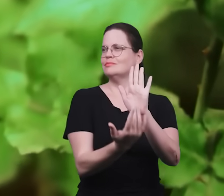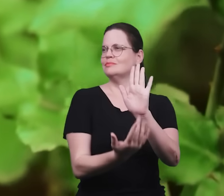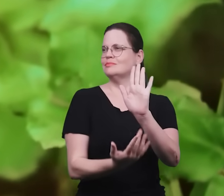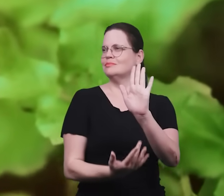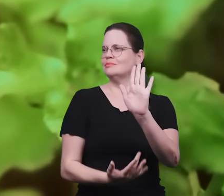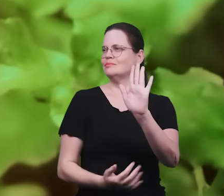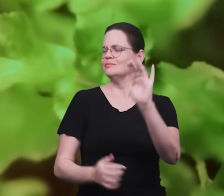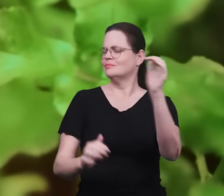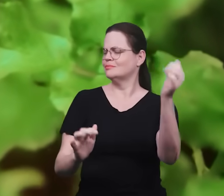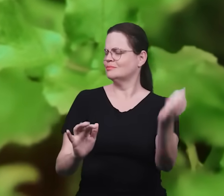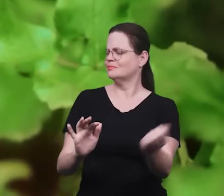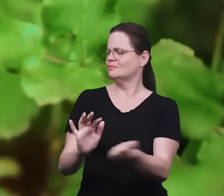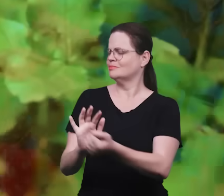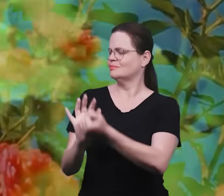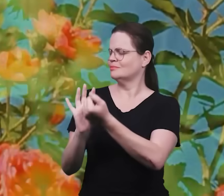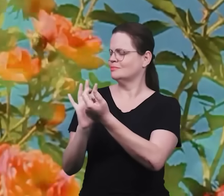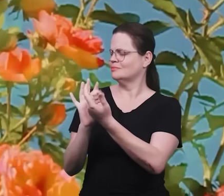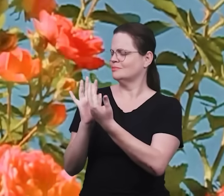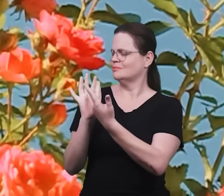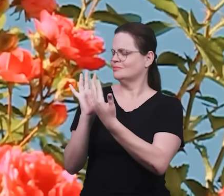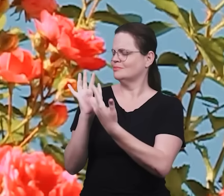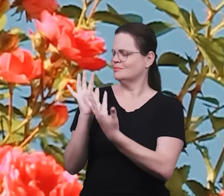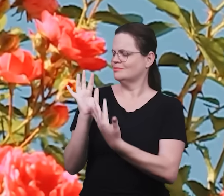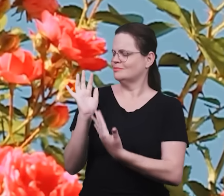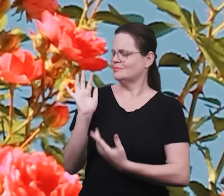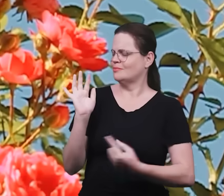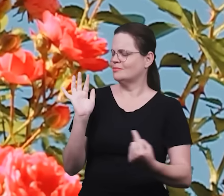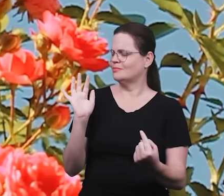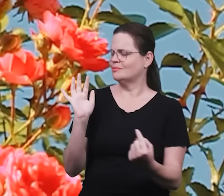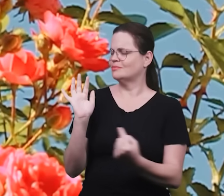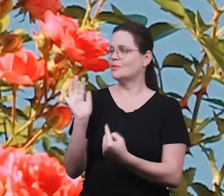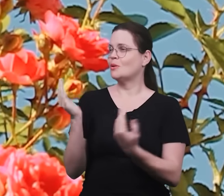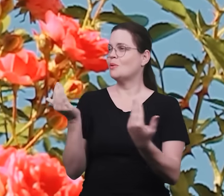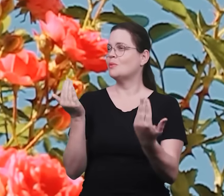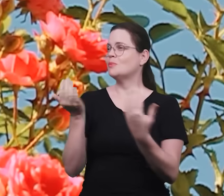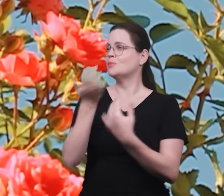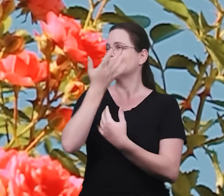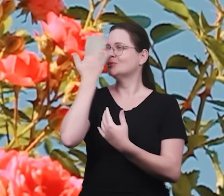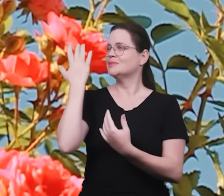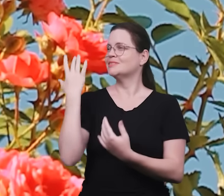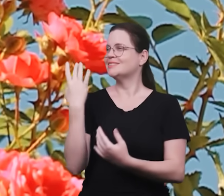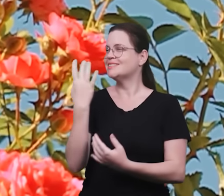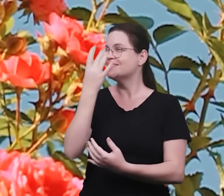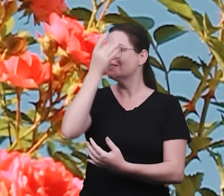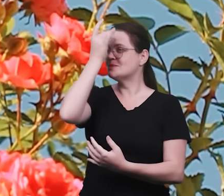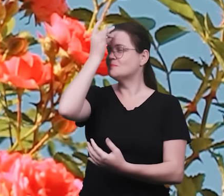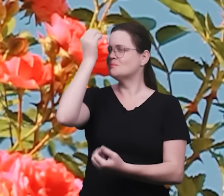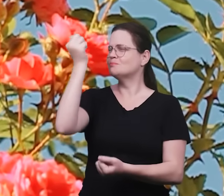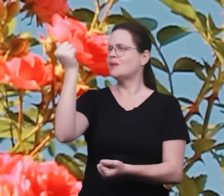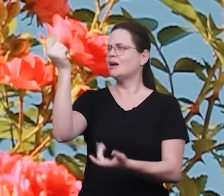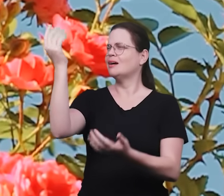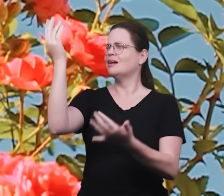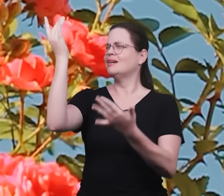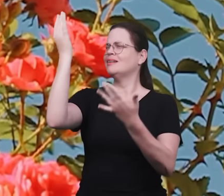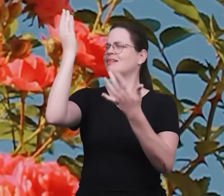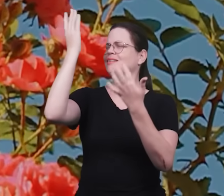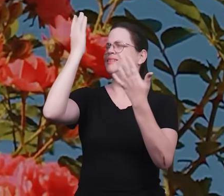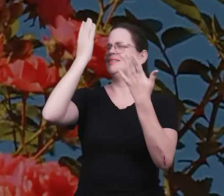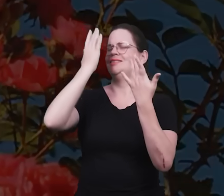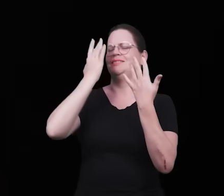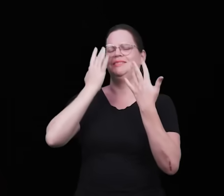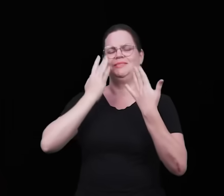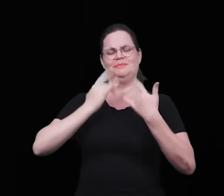Derrama do Teu sangue sobre mim, ó Senhor.